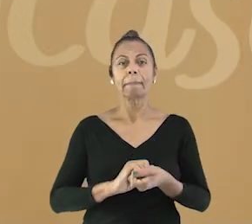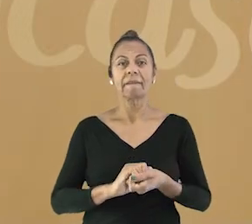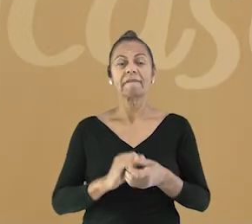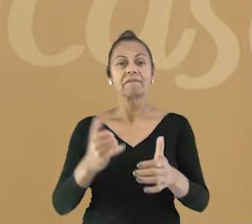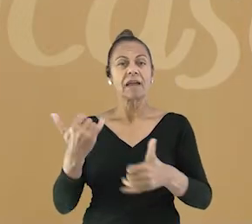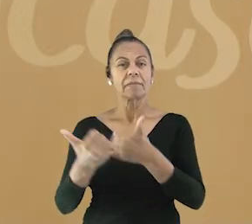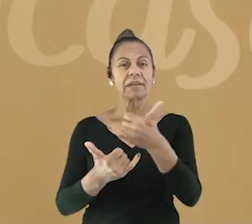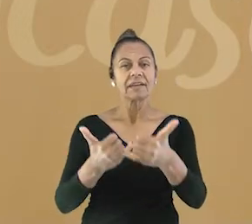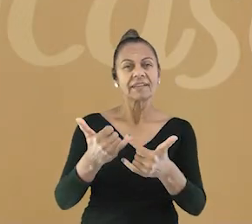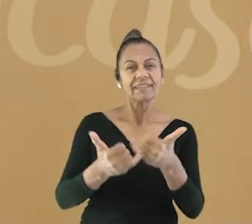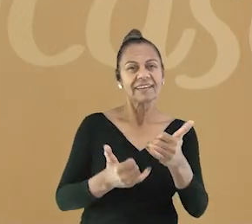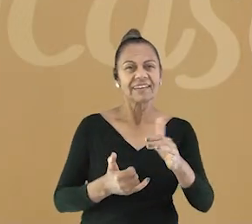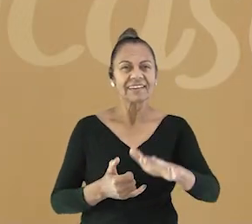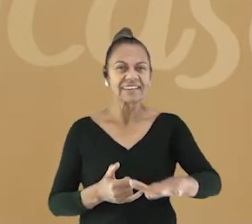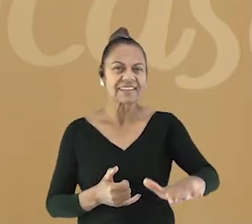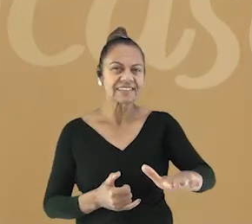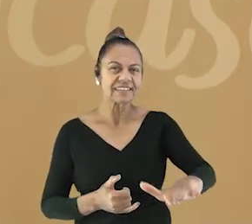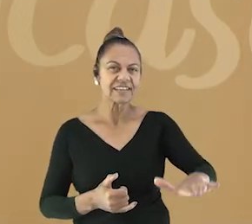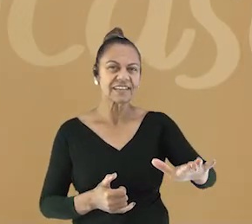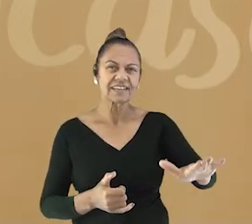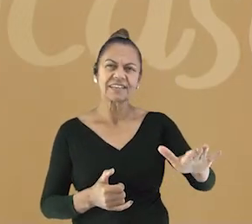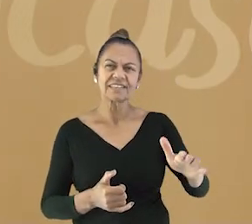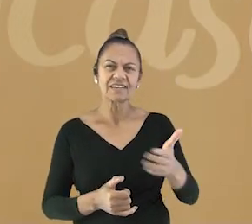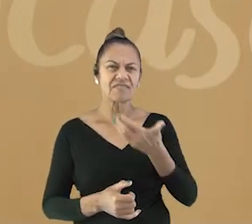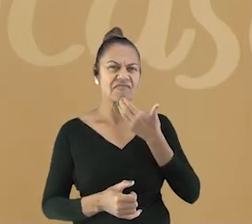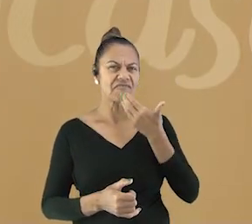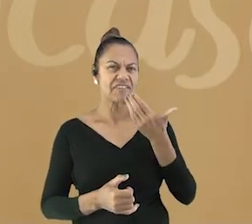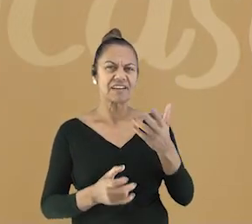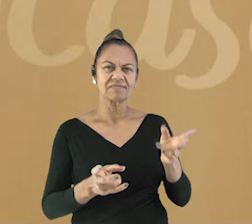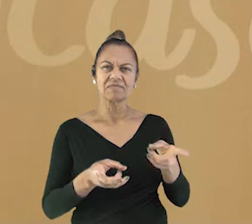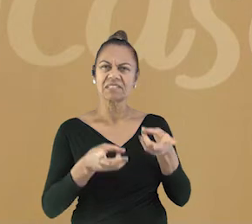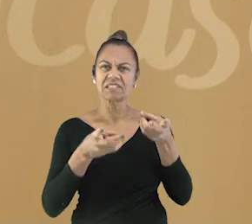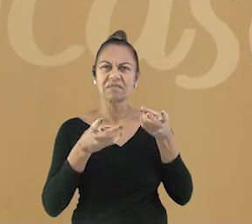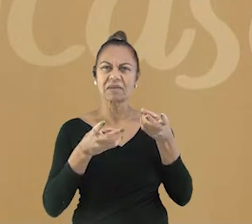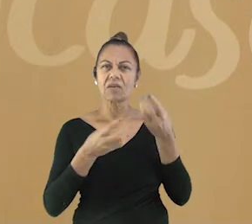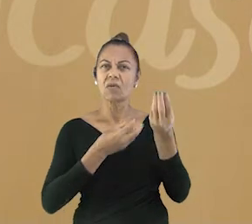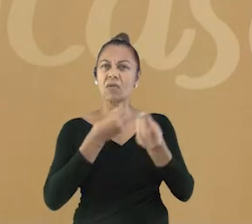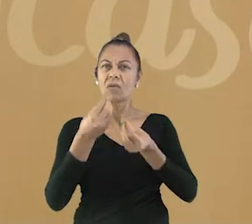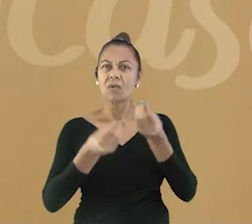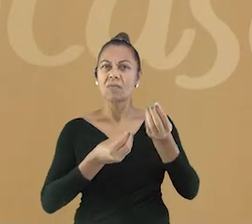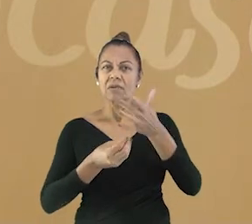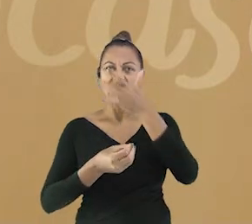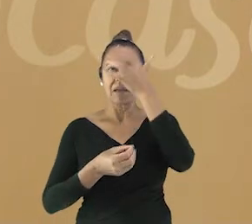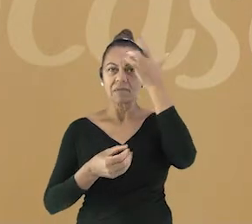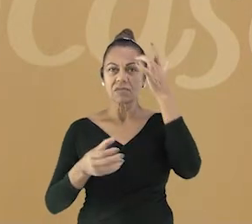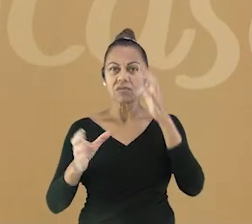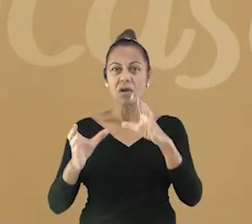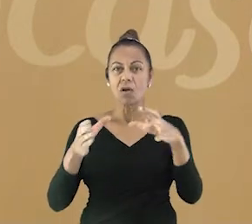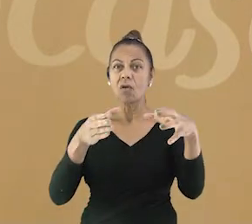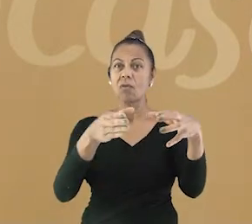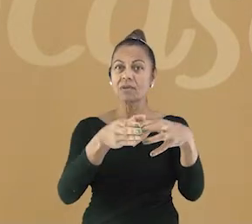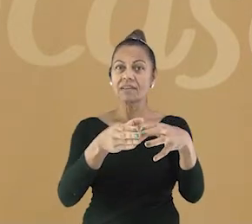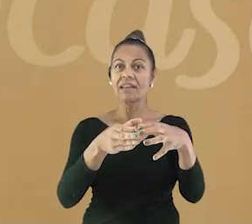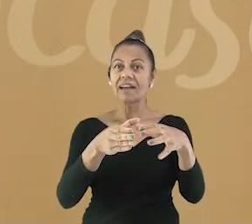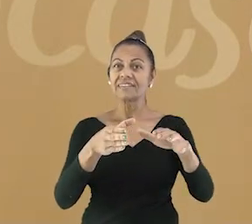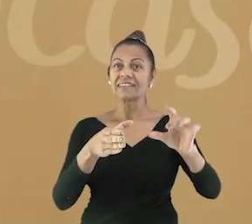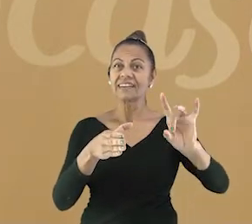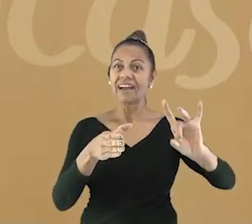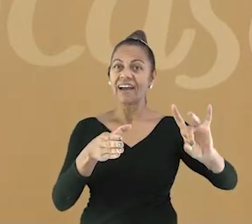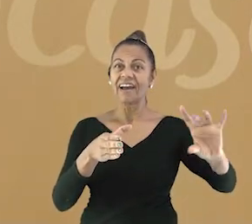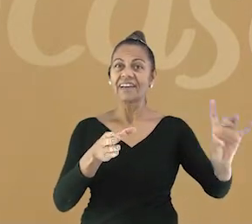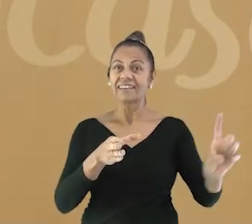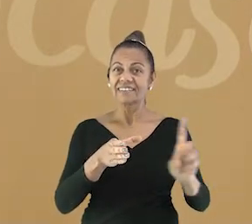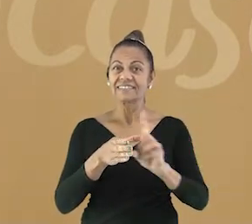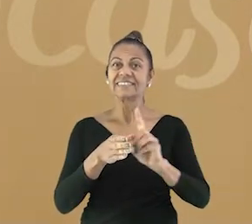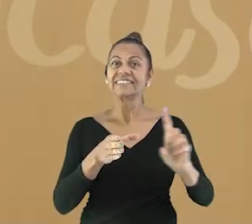veem. Na brincadeira daquelas crianças, fica bem fácil de entender como é a comunidade que eles fazem